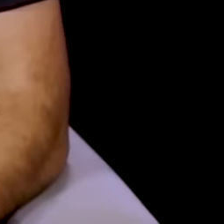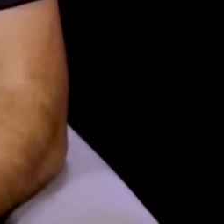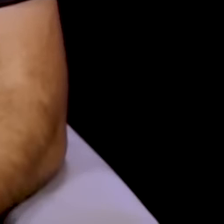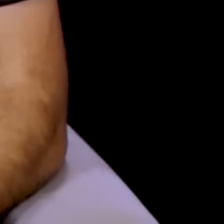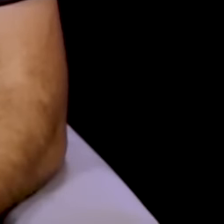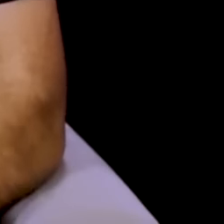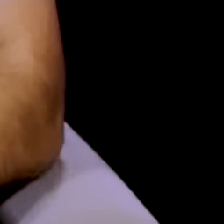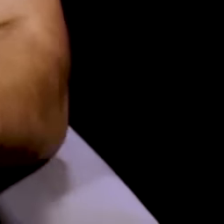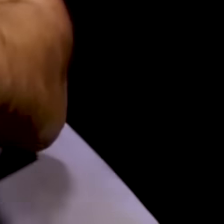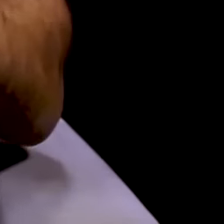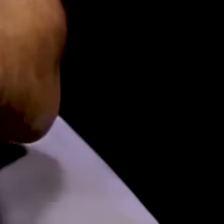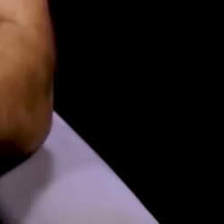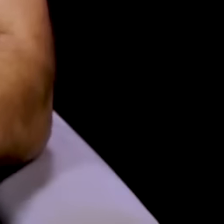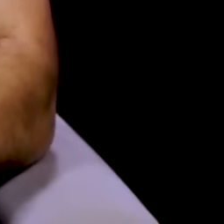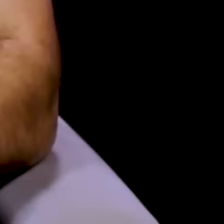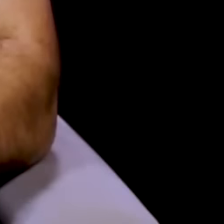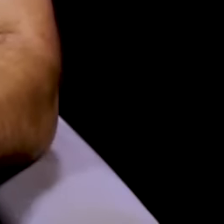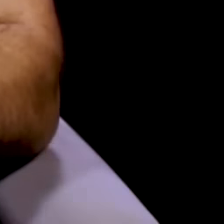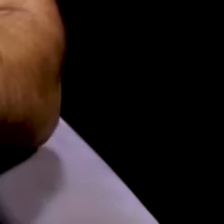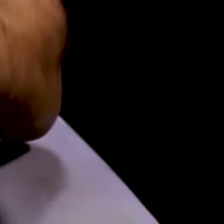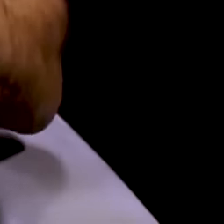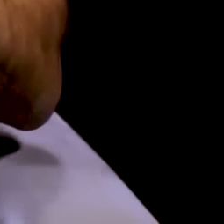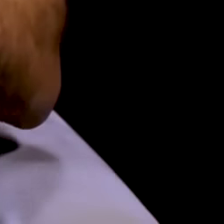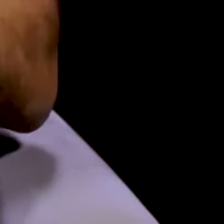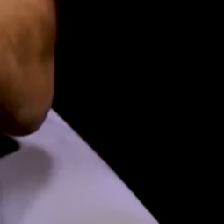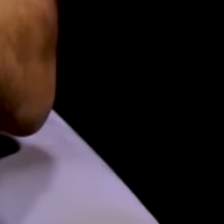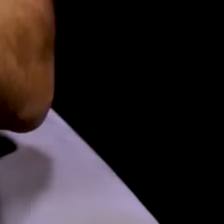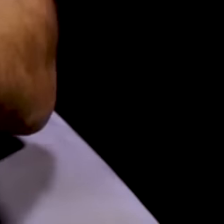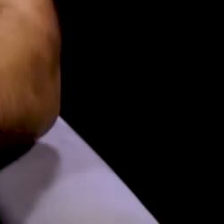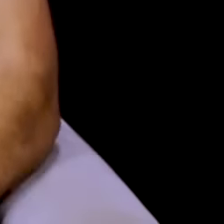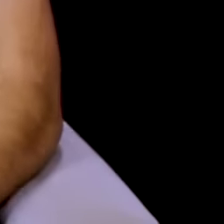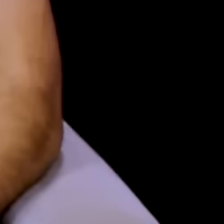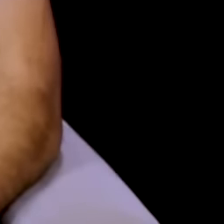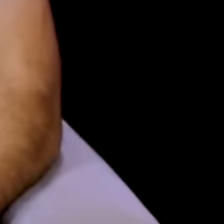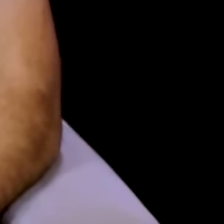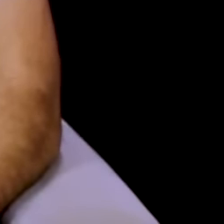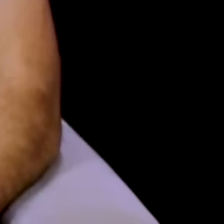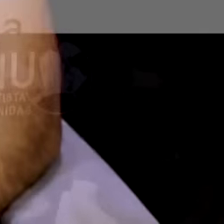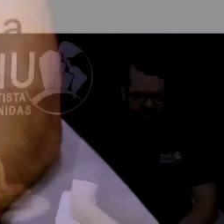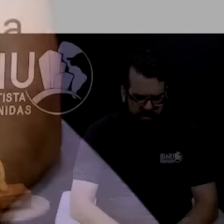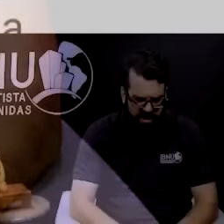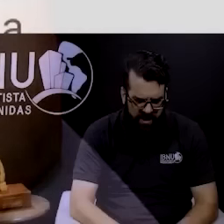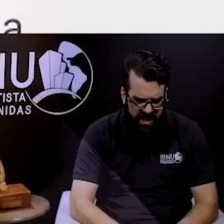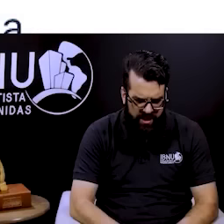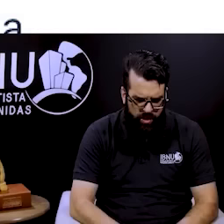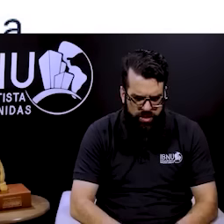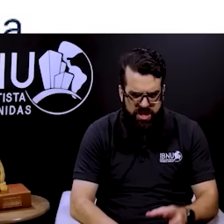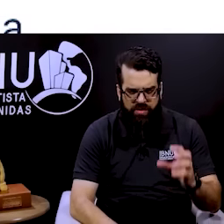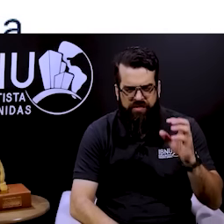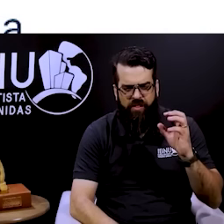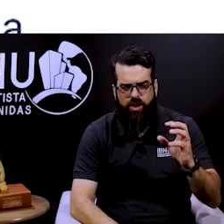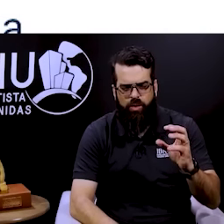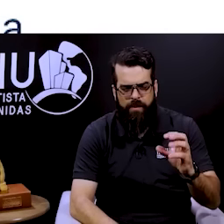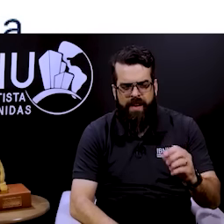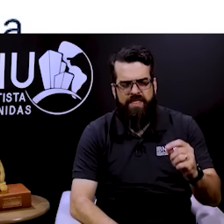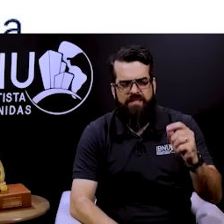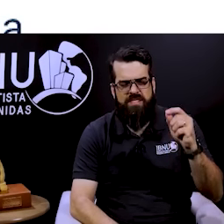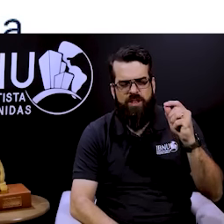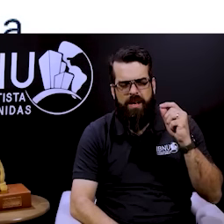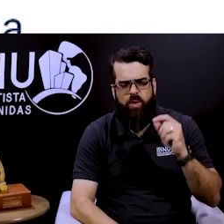comunhão. Quando nós oramos no secreto, nós estamos entrando em comunhão com o nosso Criador. Ou seja, o